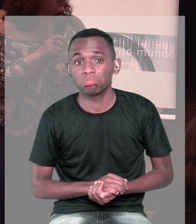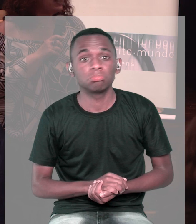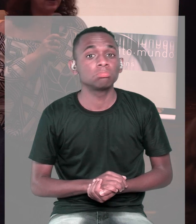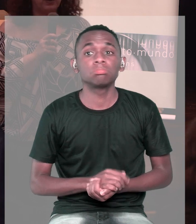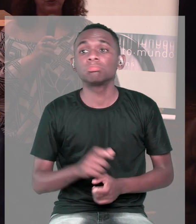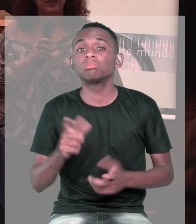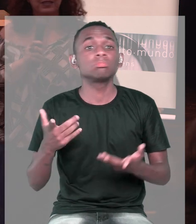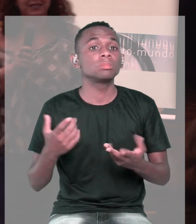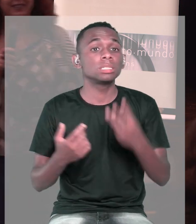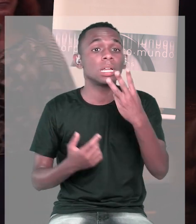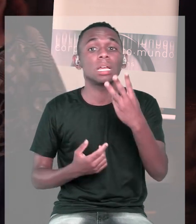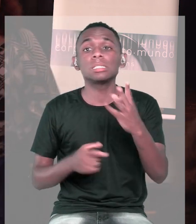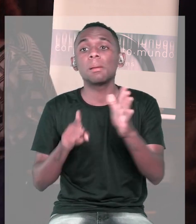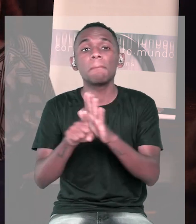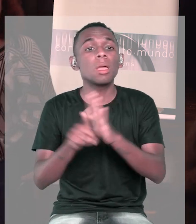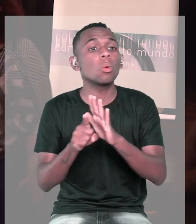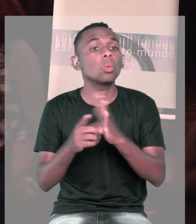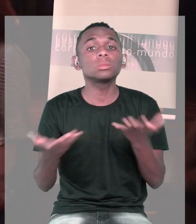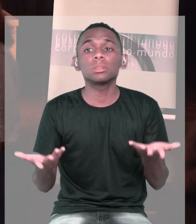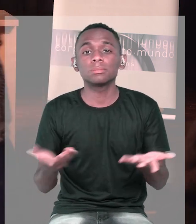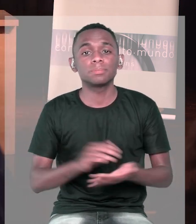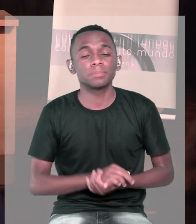Ninguém? Tem 3 perguntas?